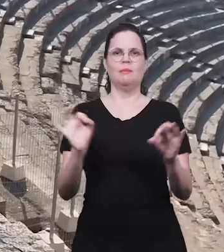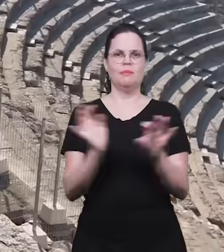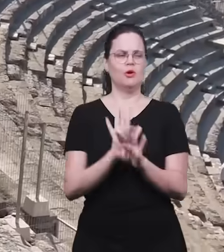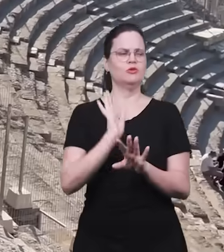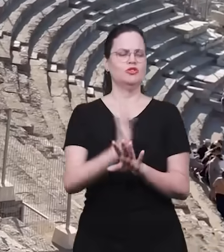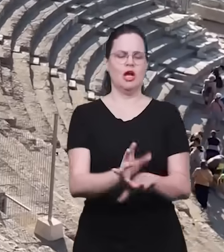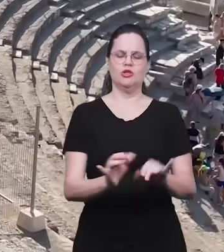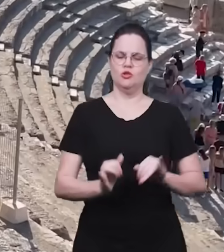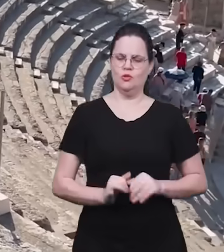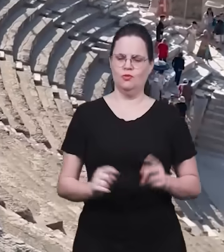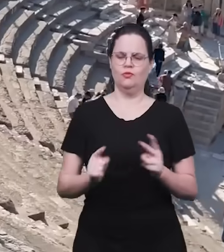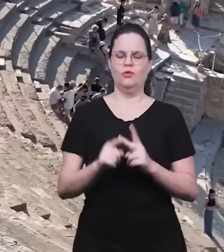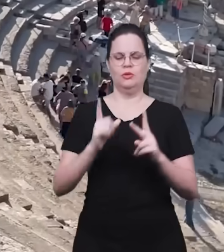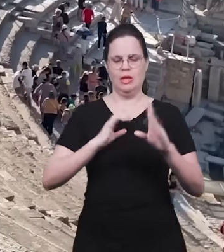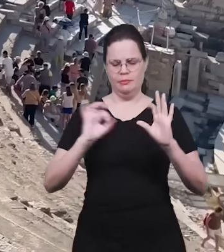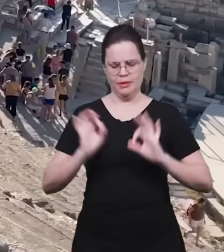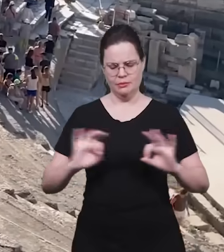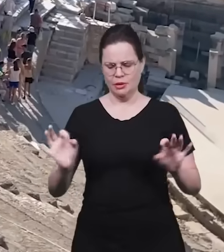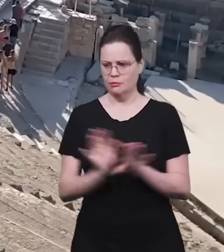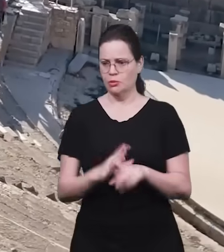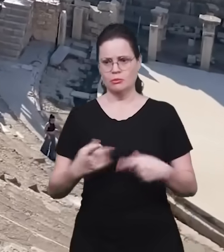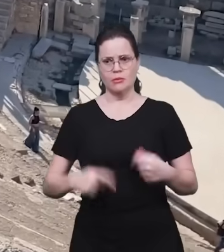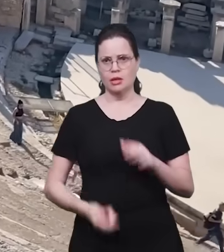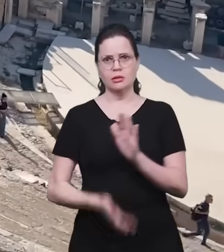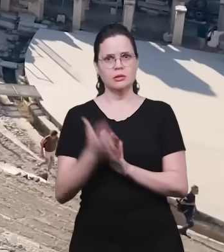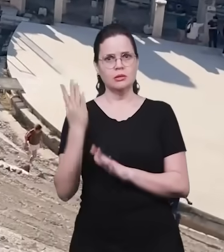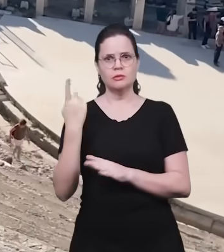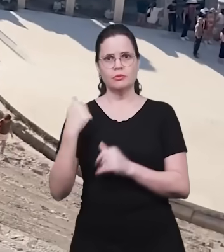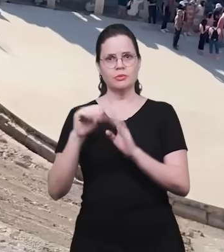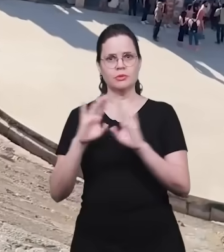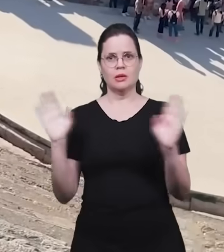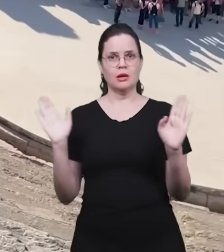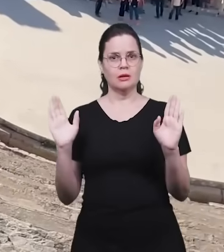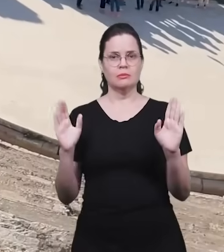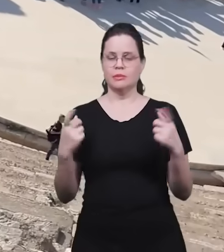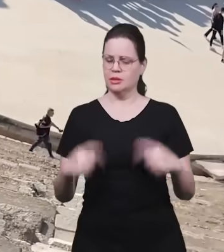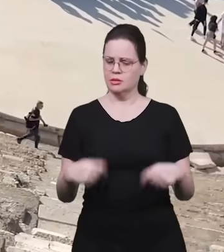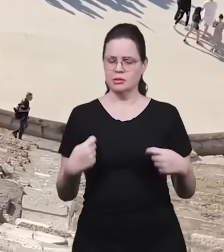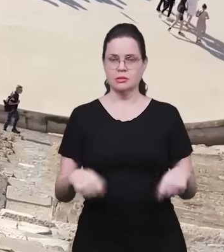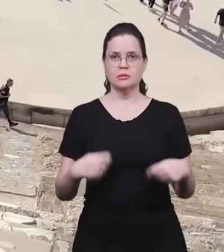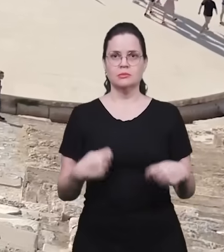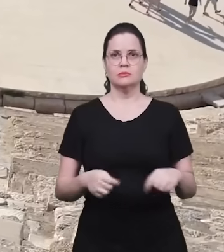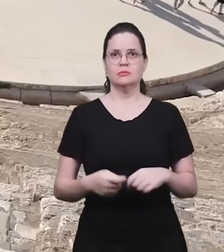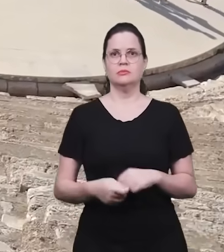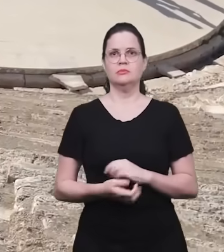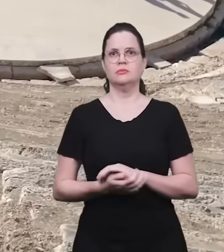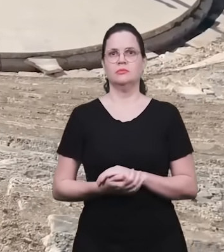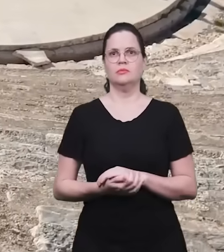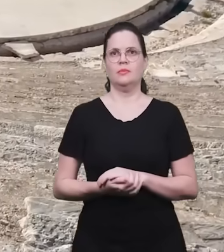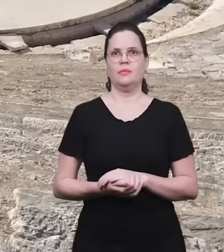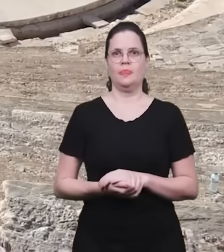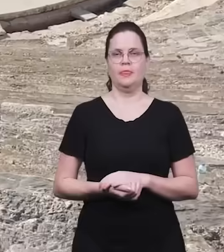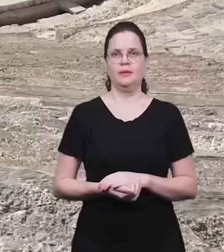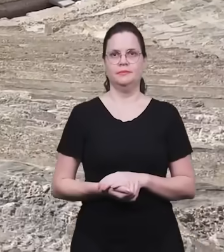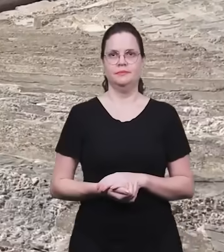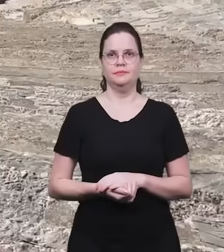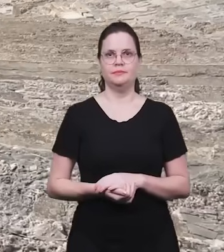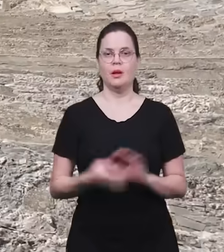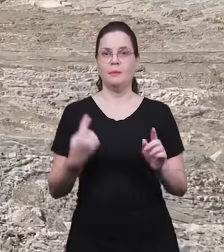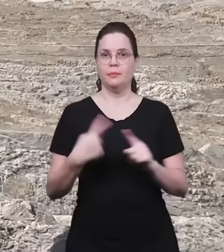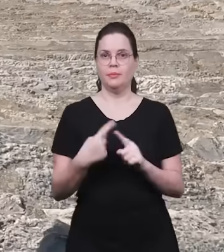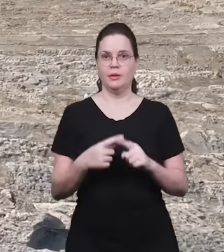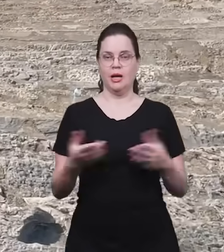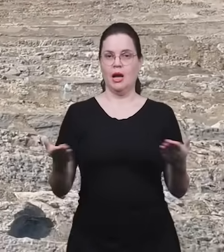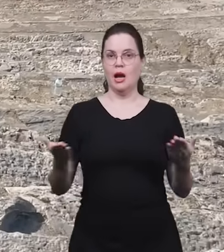ela está pronta, ela tem que ir embora. Então, não é para avisos,